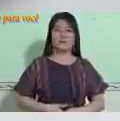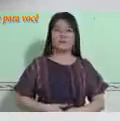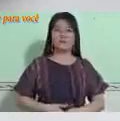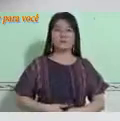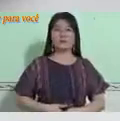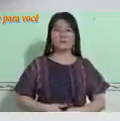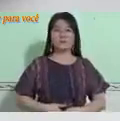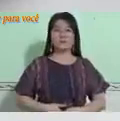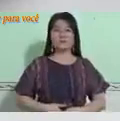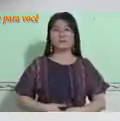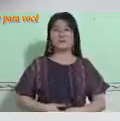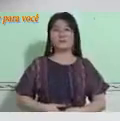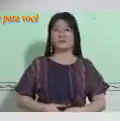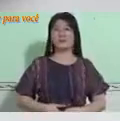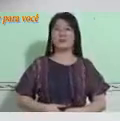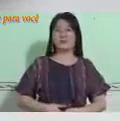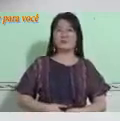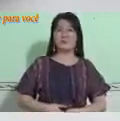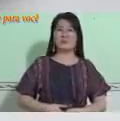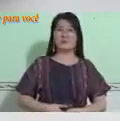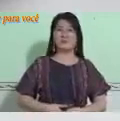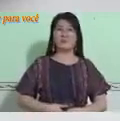pelo psicólogo.